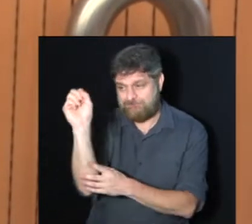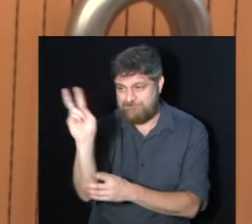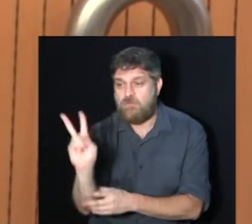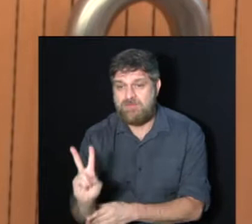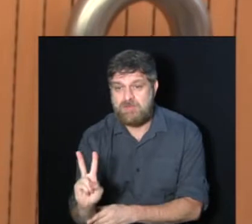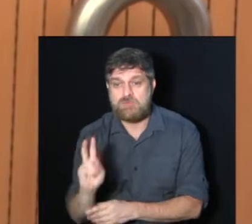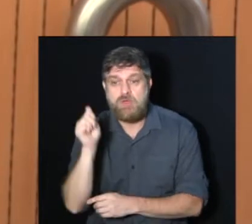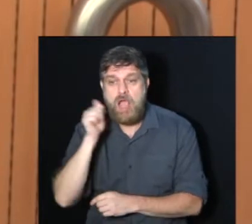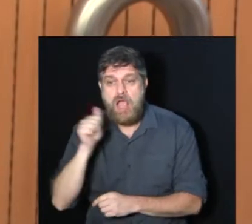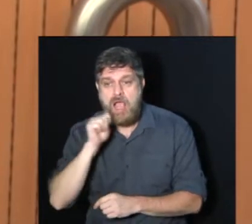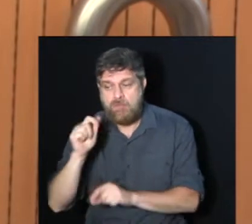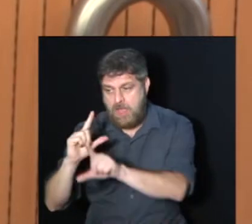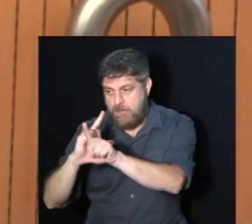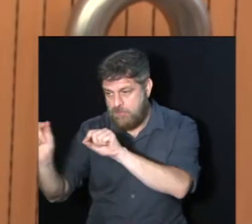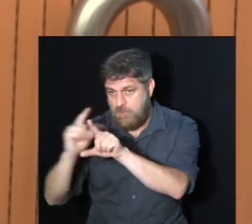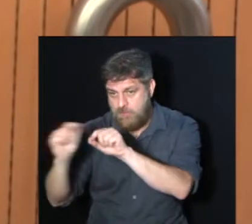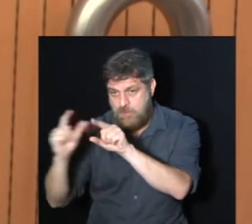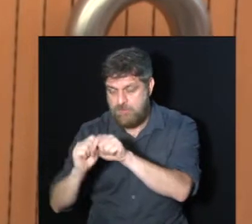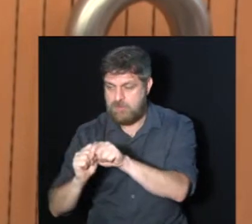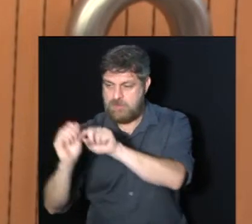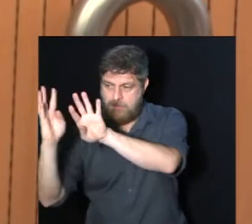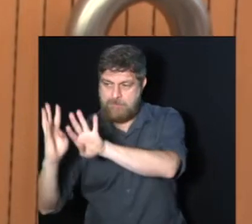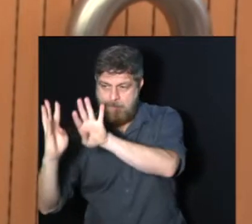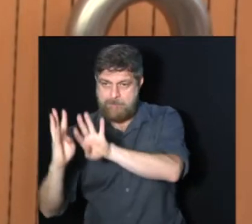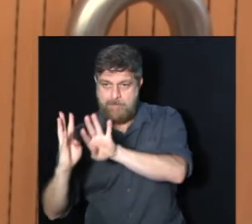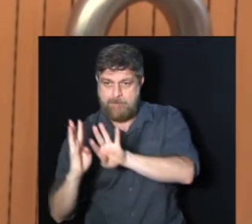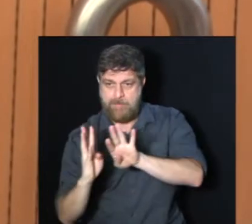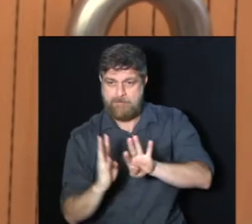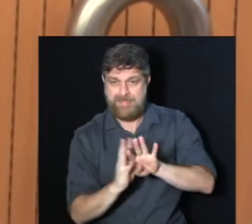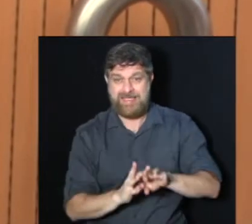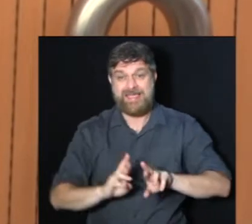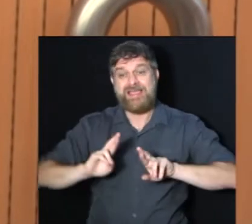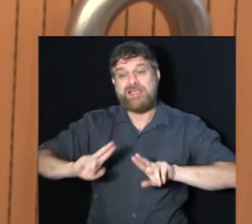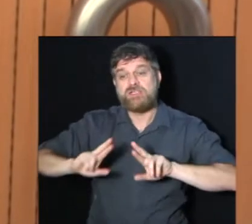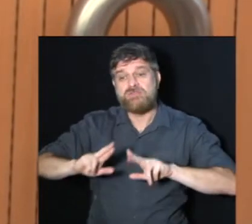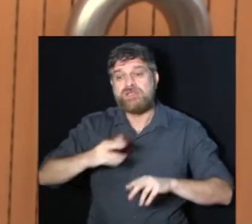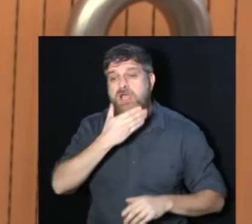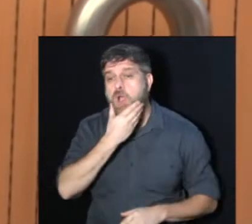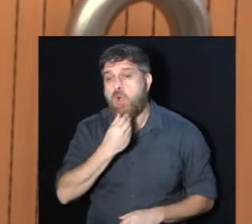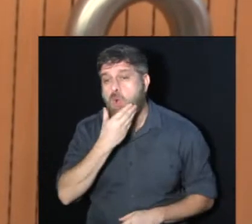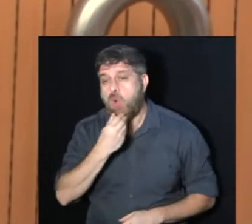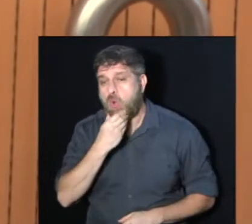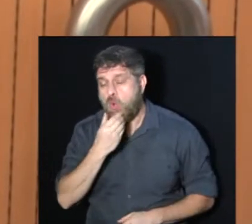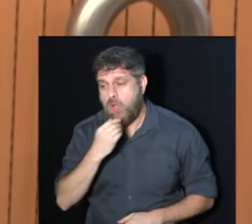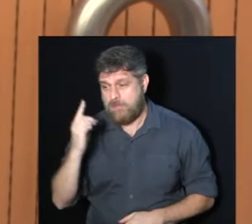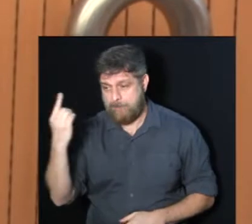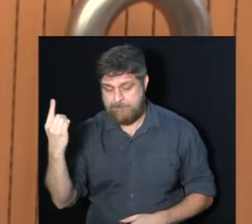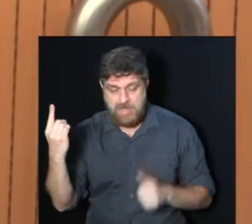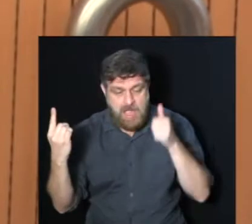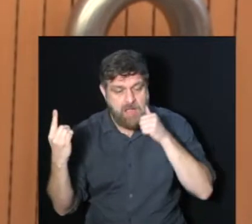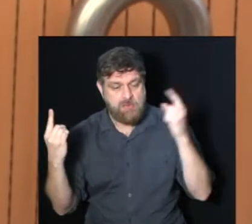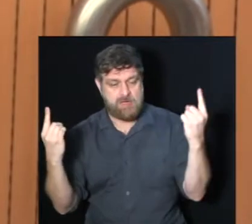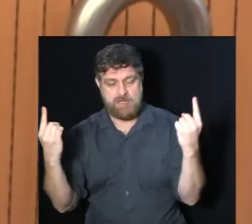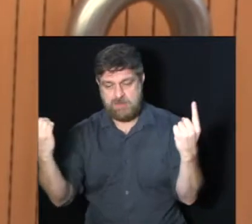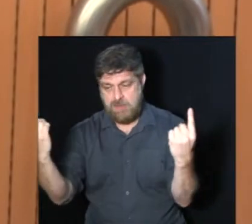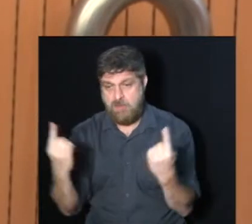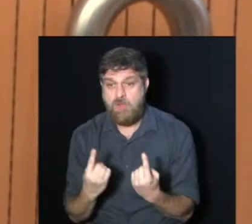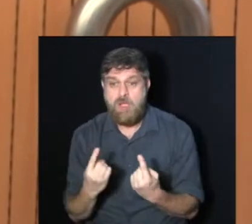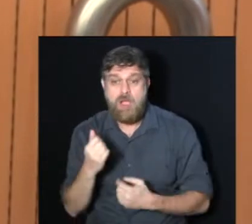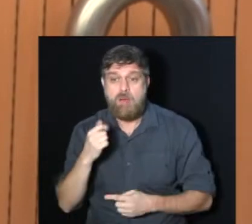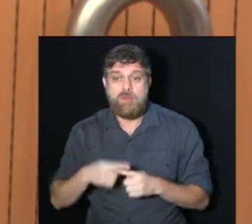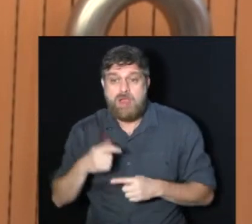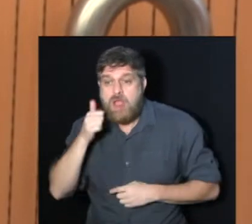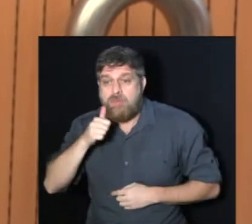se fortalecendo, porque é muito diferente a situação de homens e mulheres migrantes. Mulheres vêm com crianças pequenas, têm